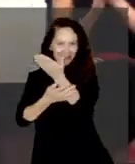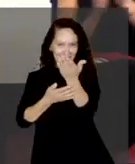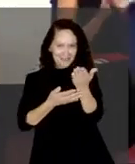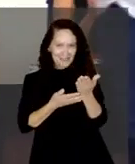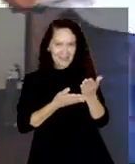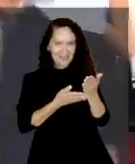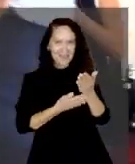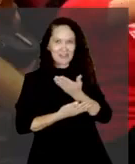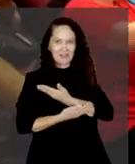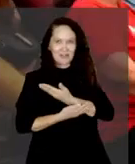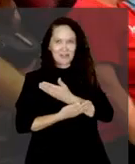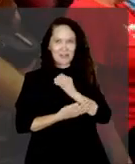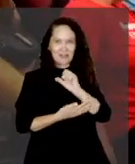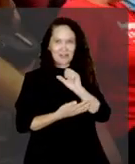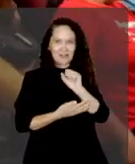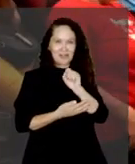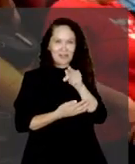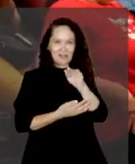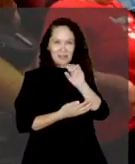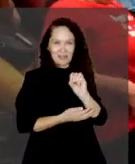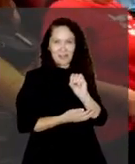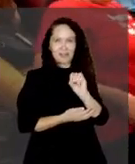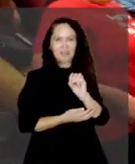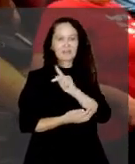Obrigado. Viva Mauá.